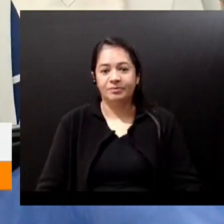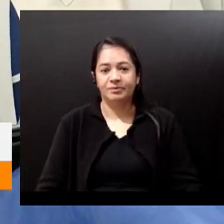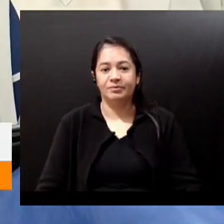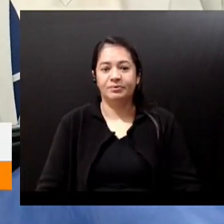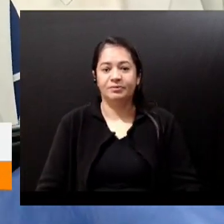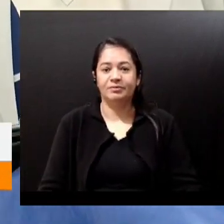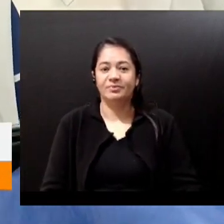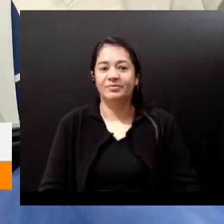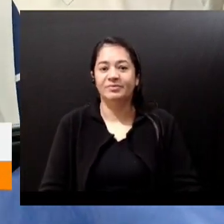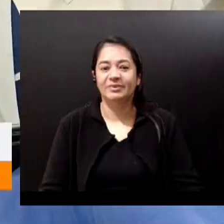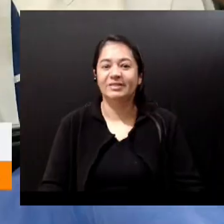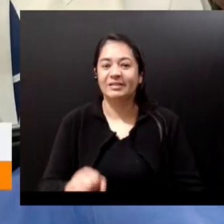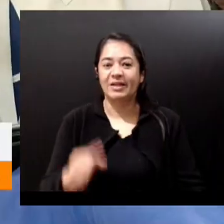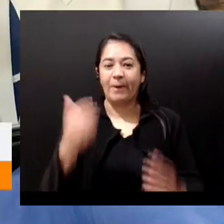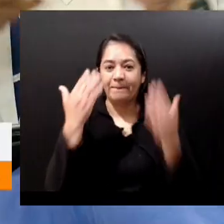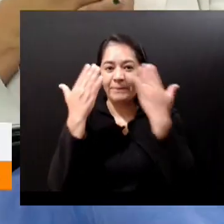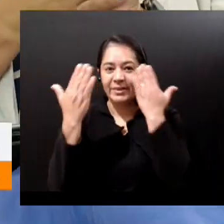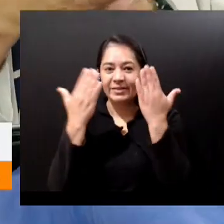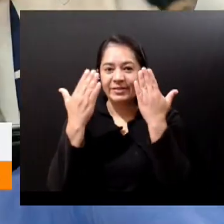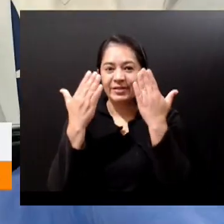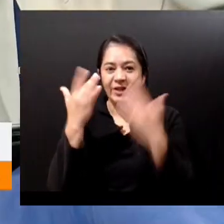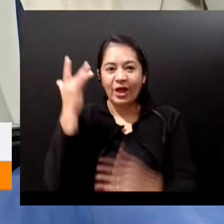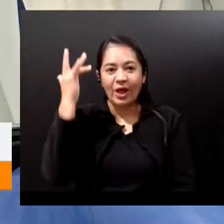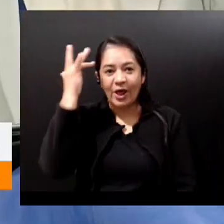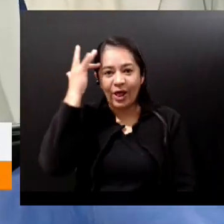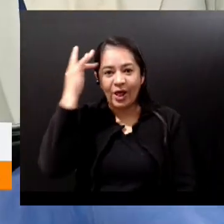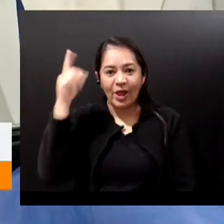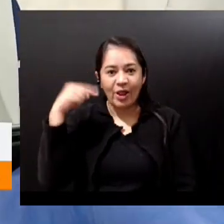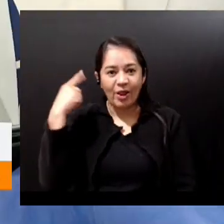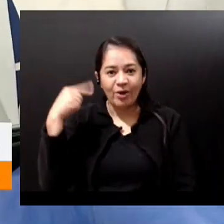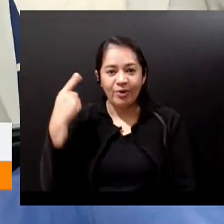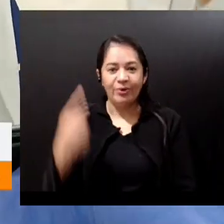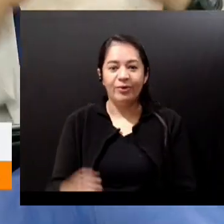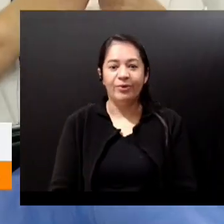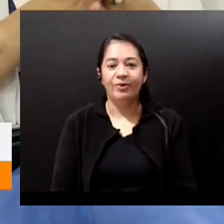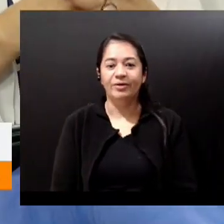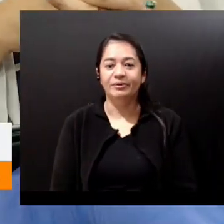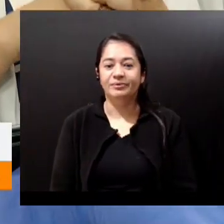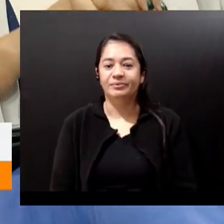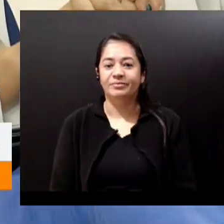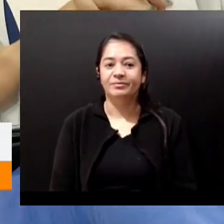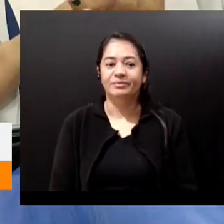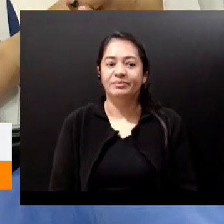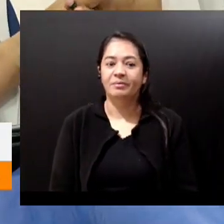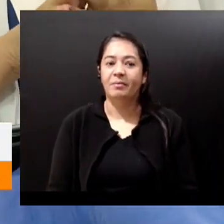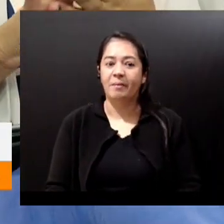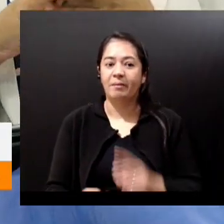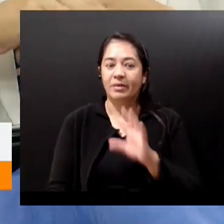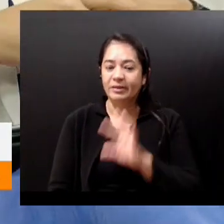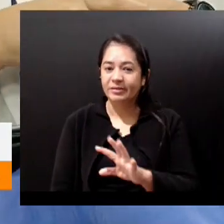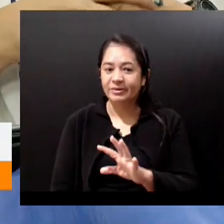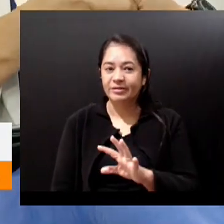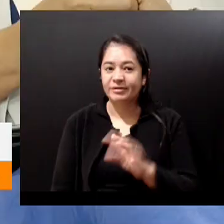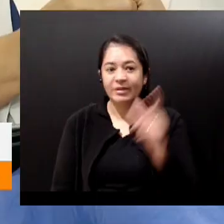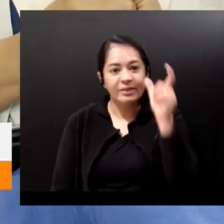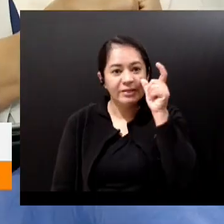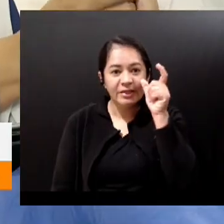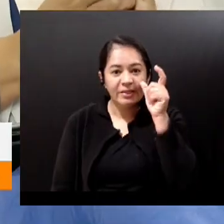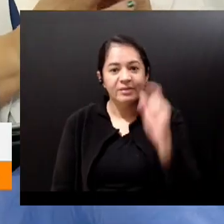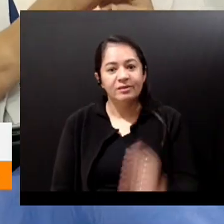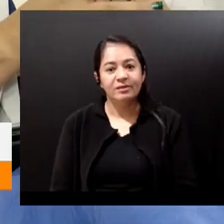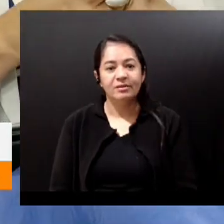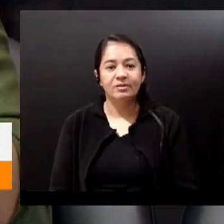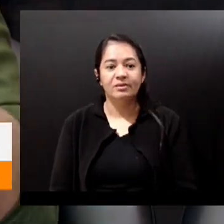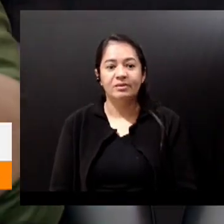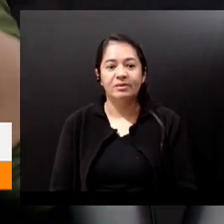importante. tá louca, né? Para falar e para dar sim. posicionamento. Vamos lá, Mas Lu. isso o que ela está dizendo é interessantíssimo, é isso Muito mesmo. bom. Ela teve uma sacada, olha só